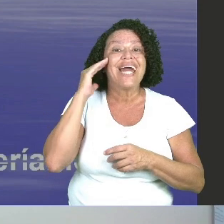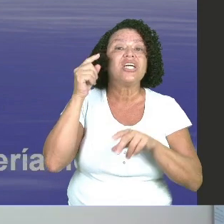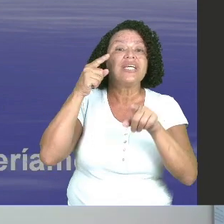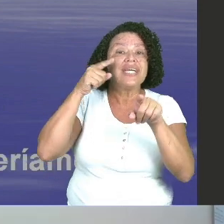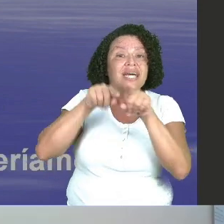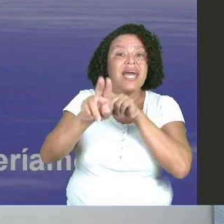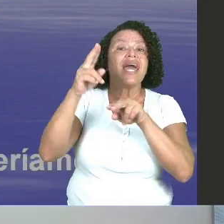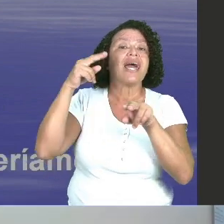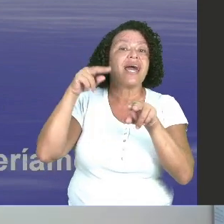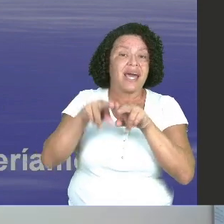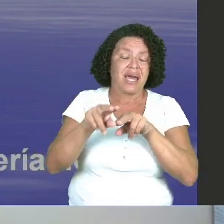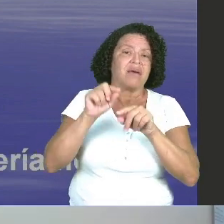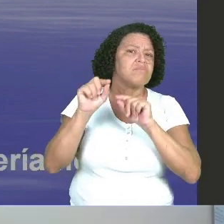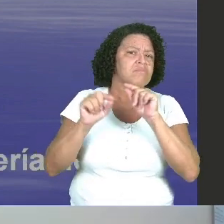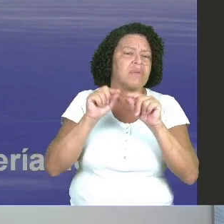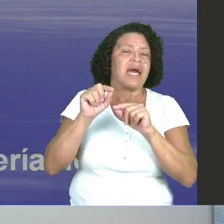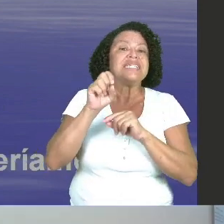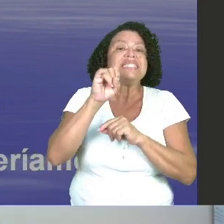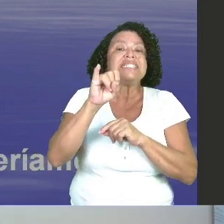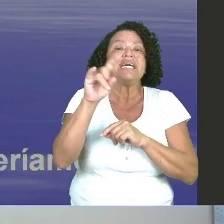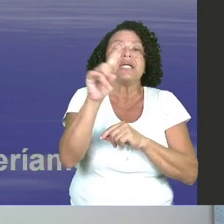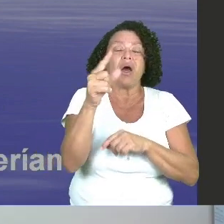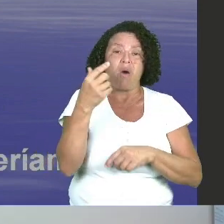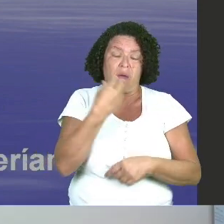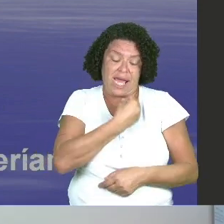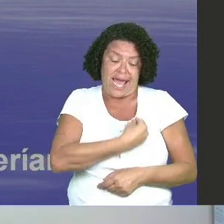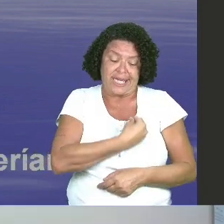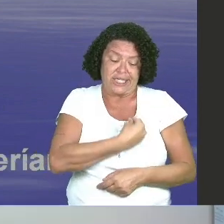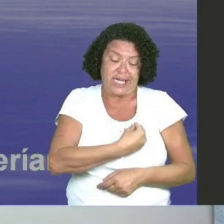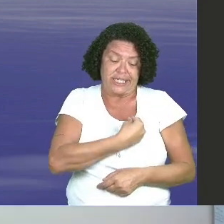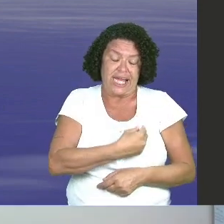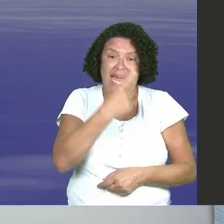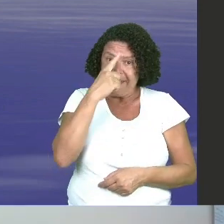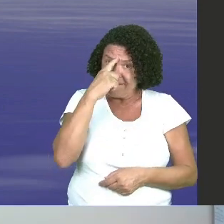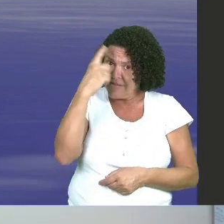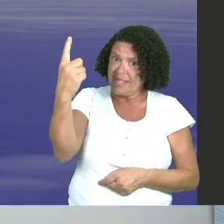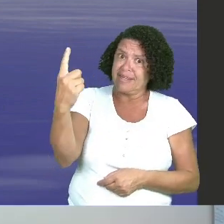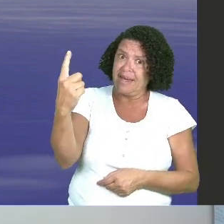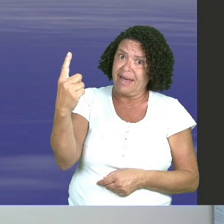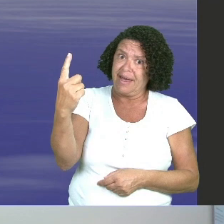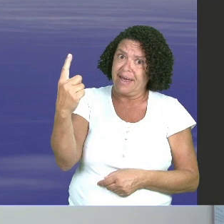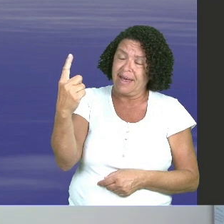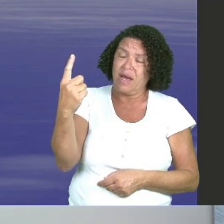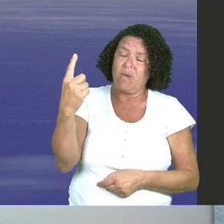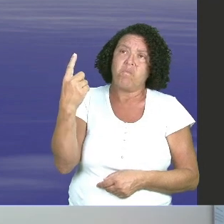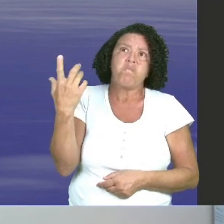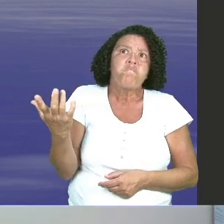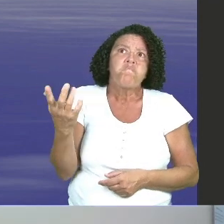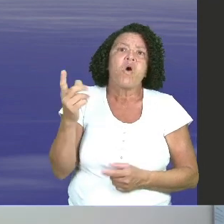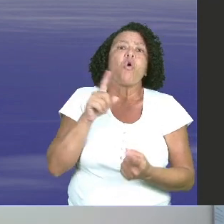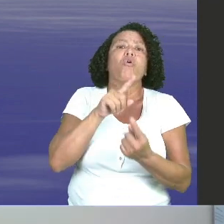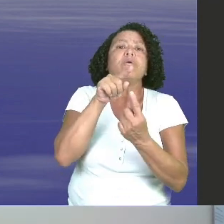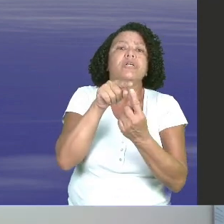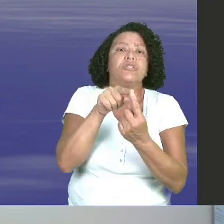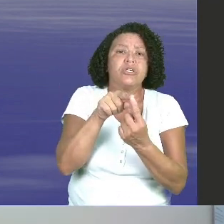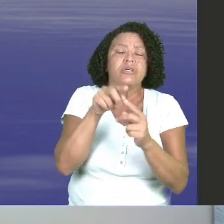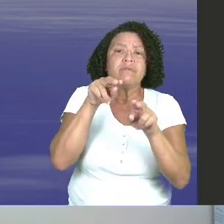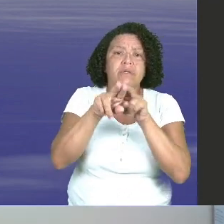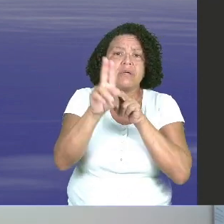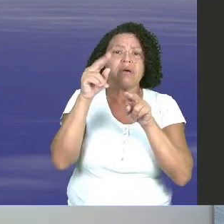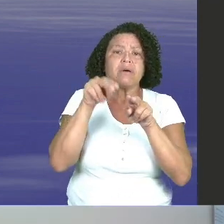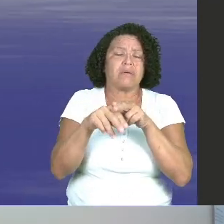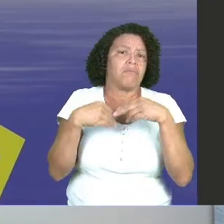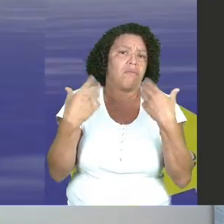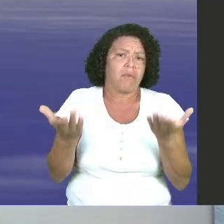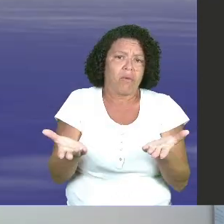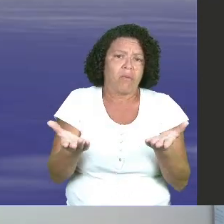reencarnação? Se não existisse, teríamos de inventá-la? Quais são os objetivos da reencarnação?